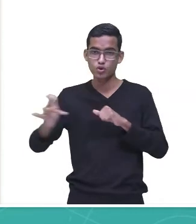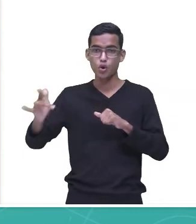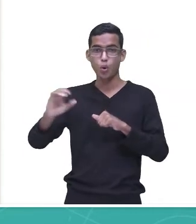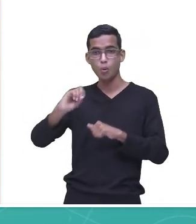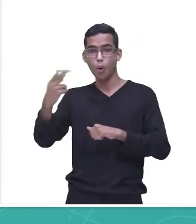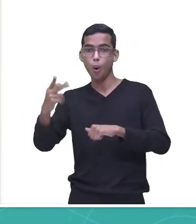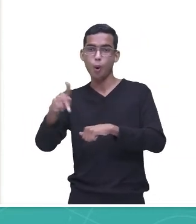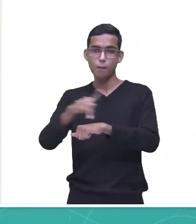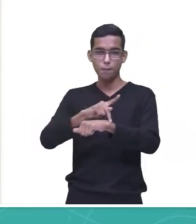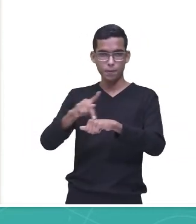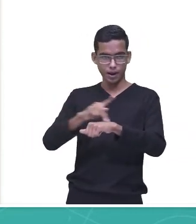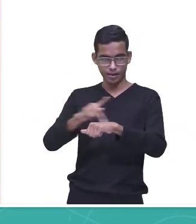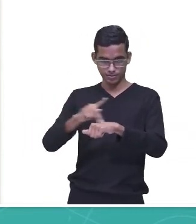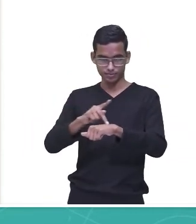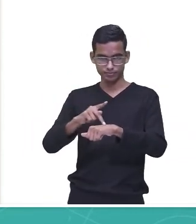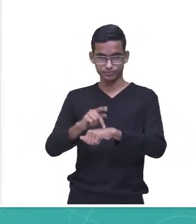gótica?